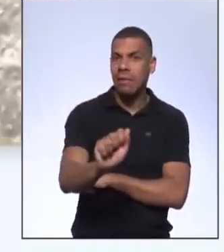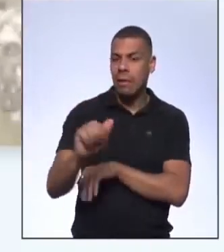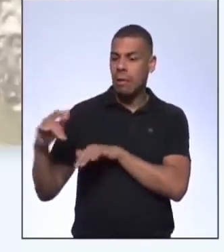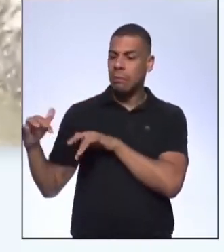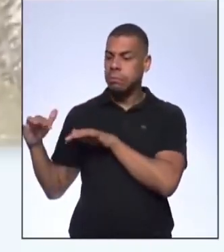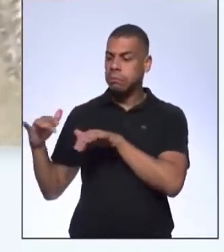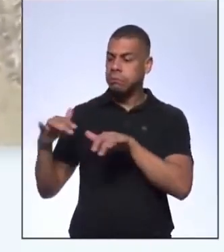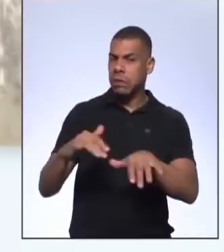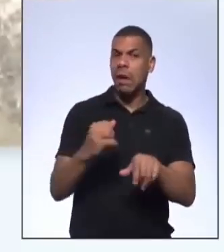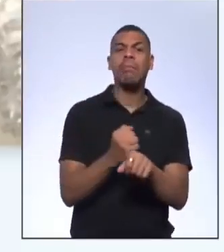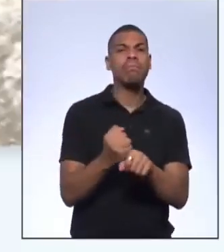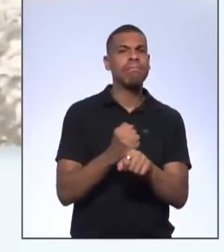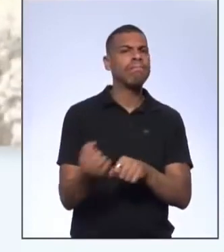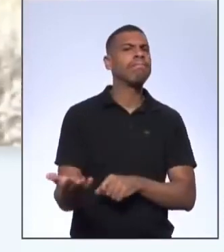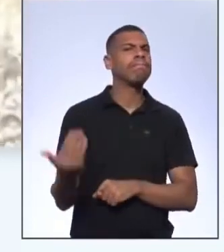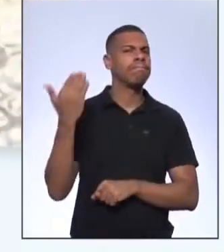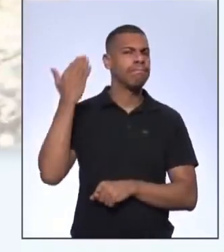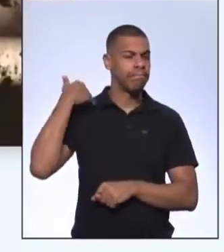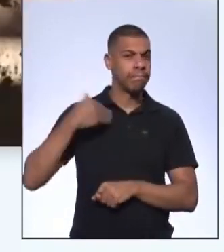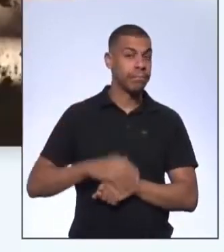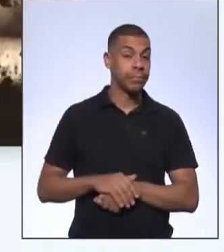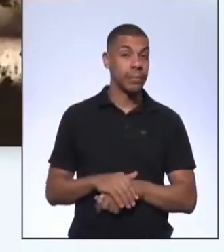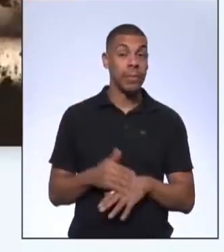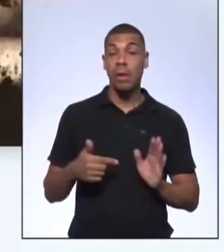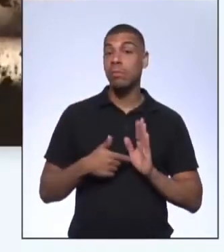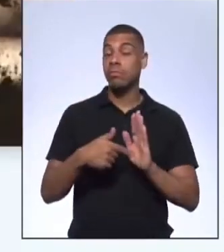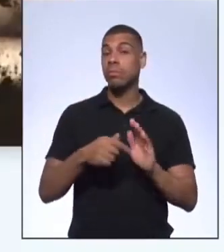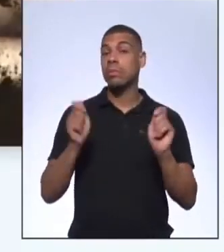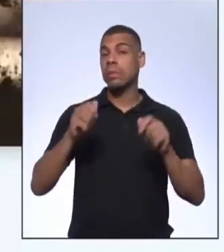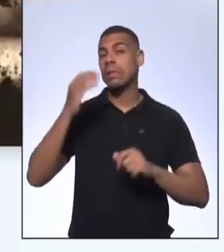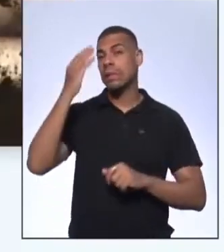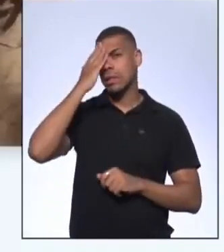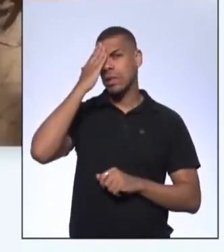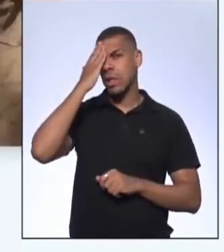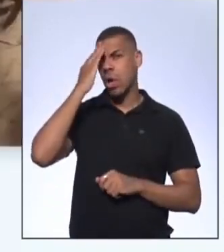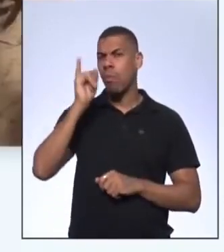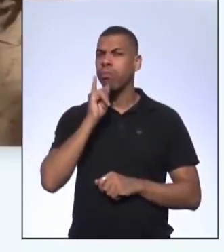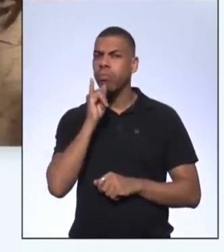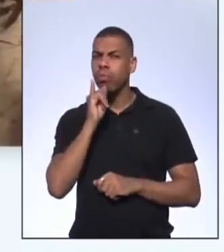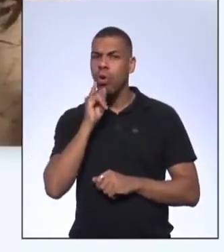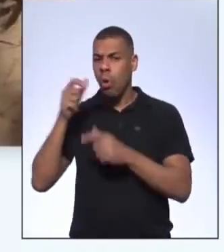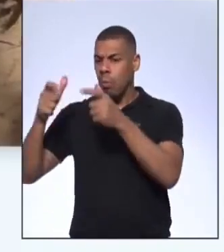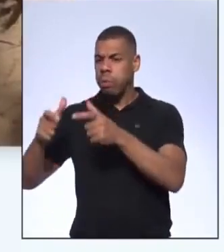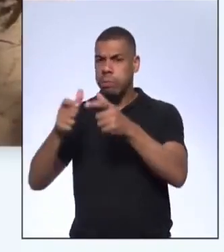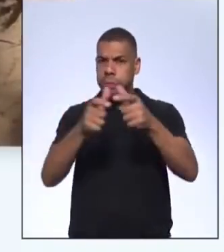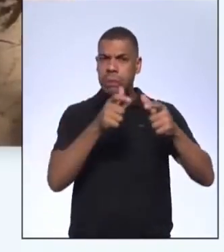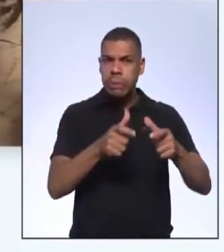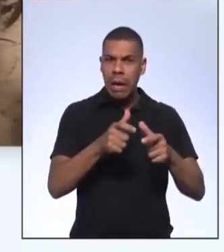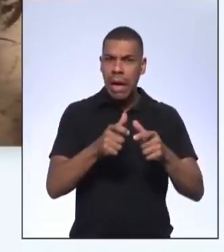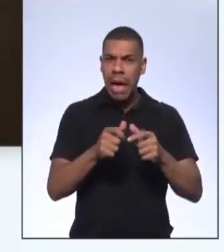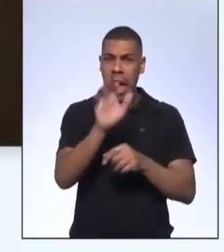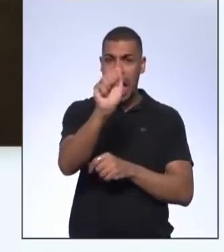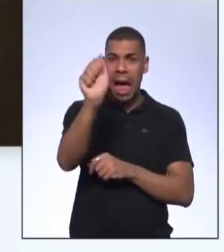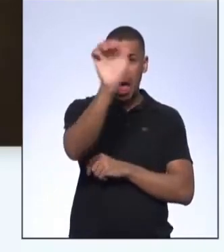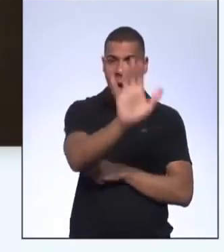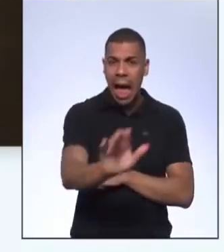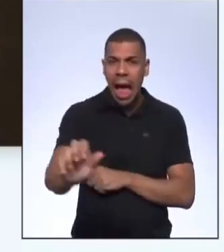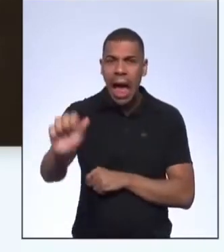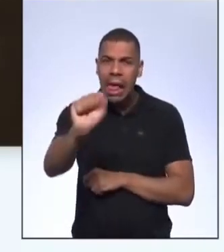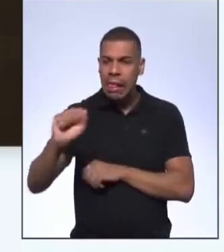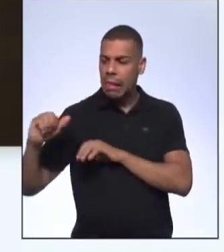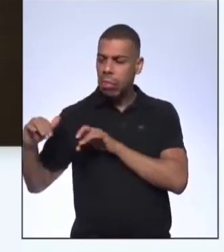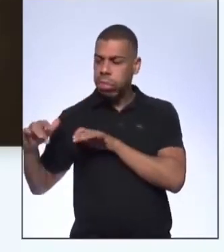se imaginava. Com a nova data, foi possível estimar que nômades cruzaram a Ásia em uma época diferente da que